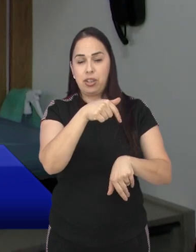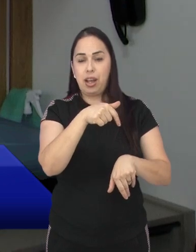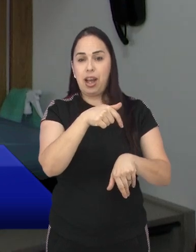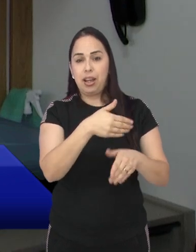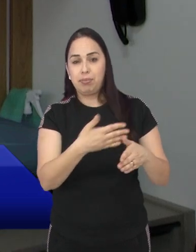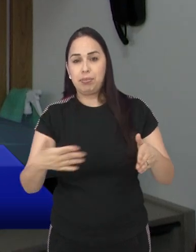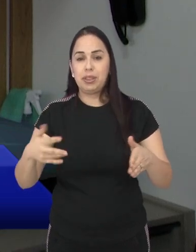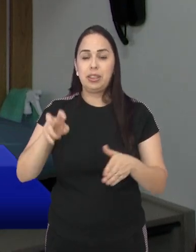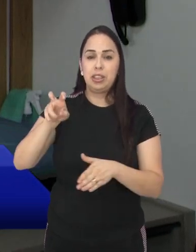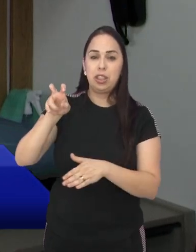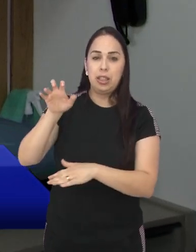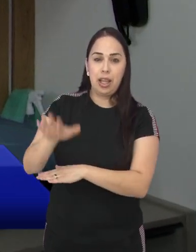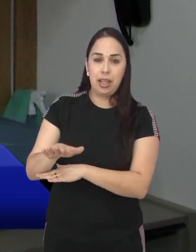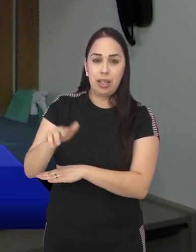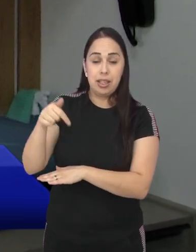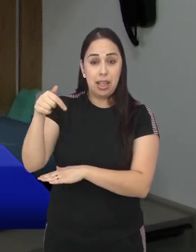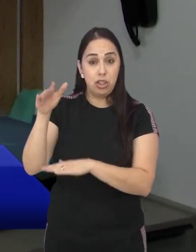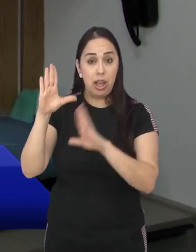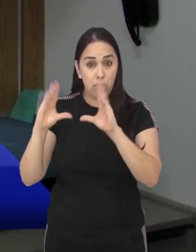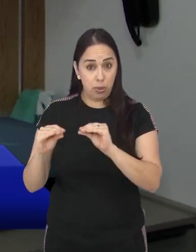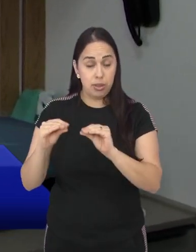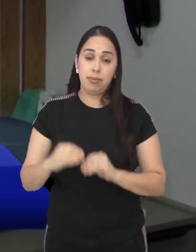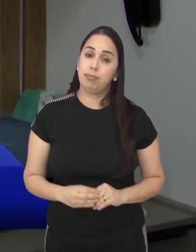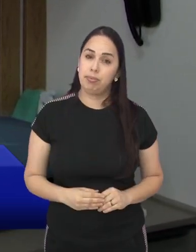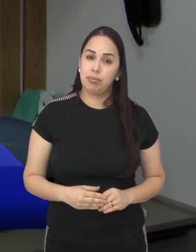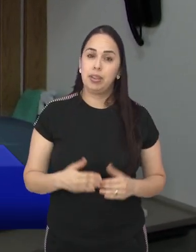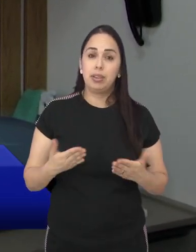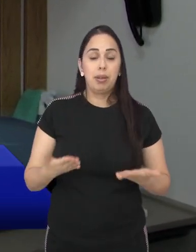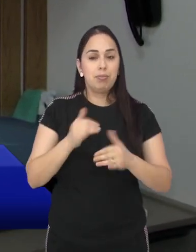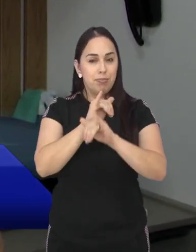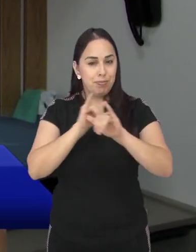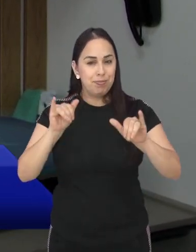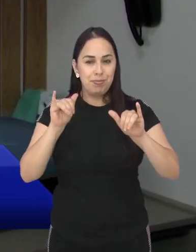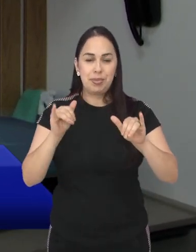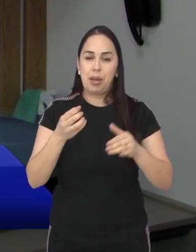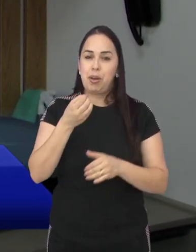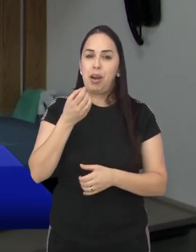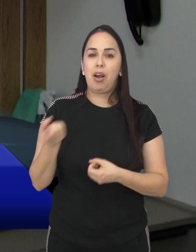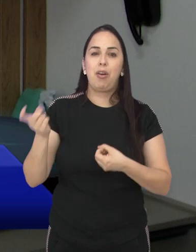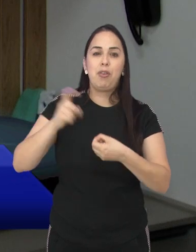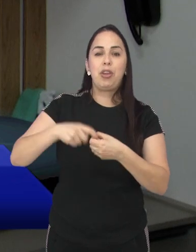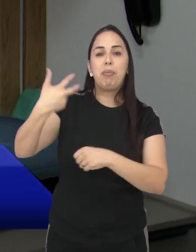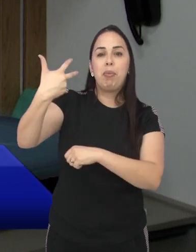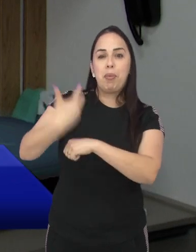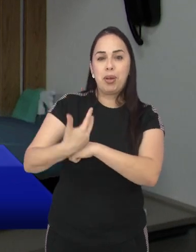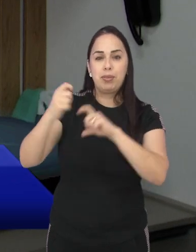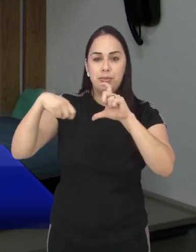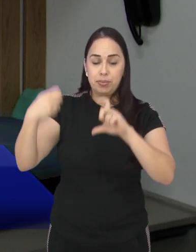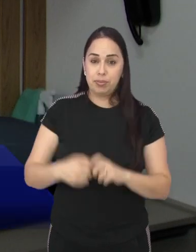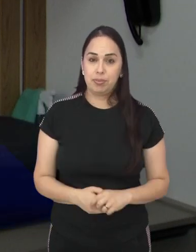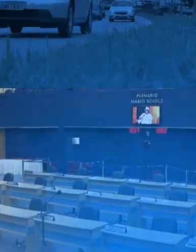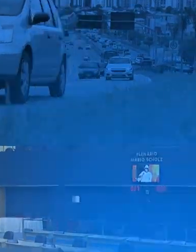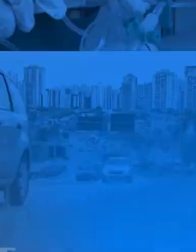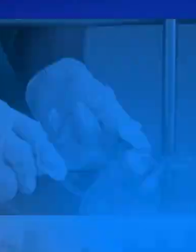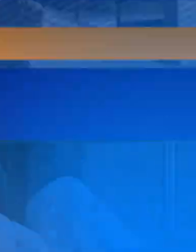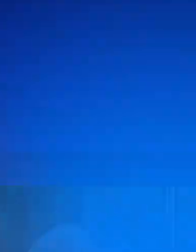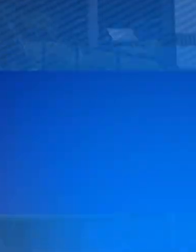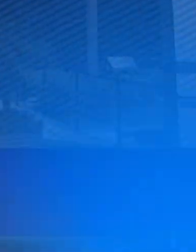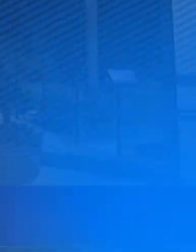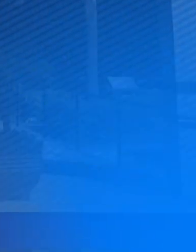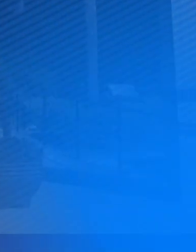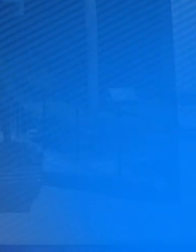sete horas da manhã até às 7 horas da noite Portanto o recado dado viu Voltamos para o estúdio